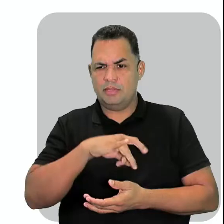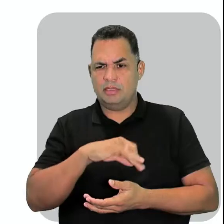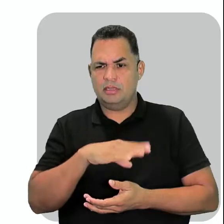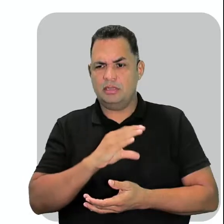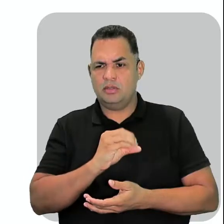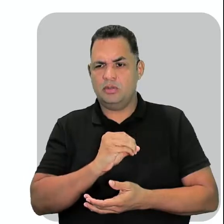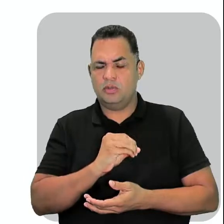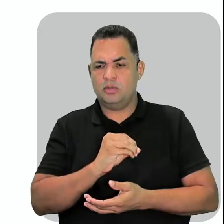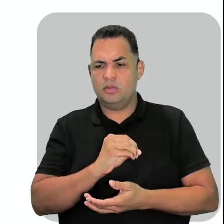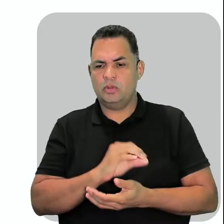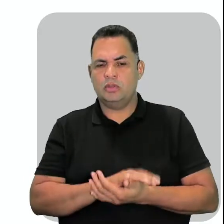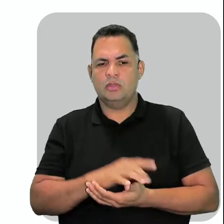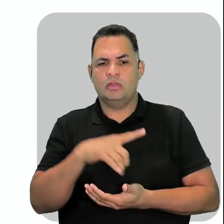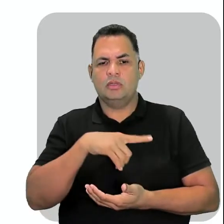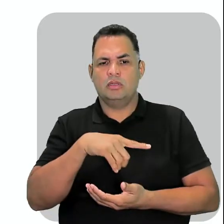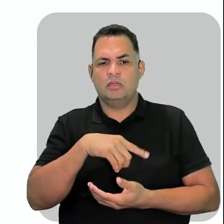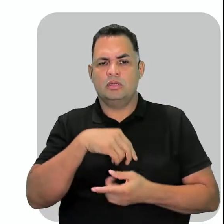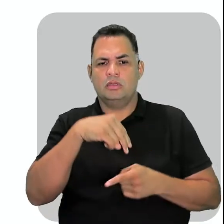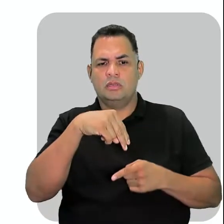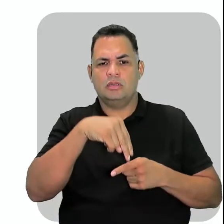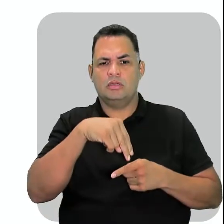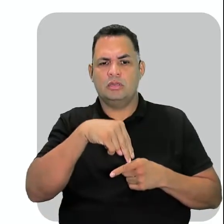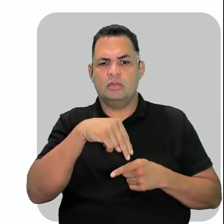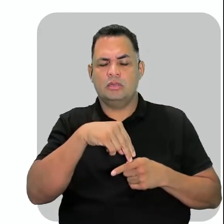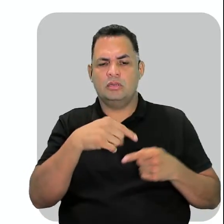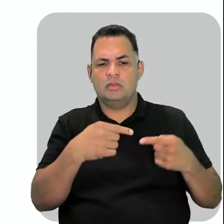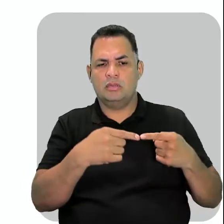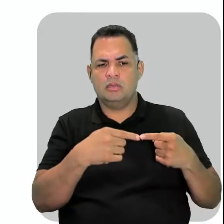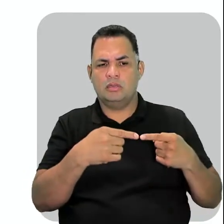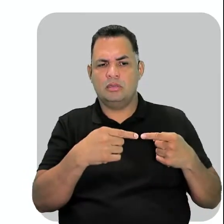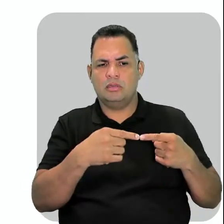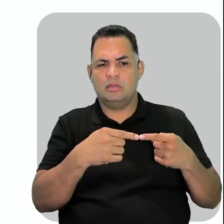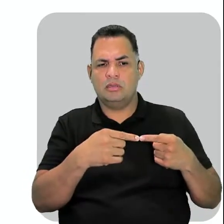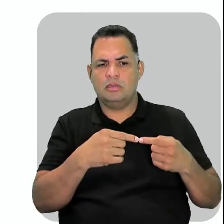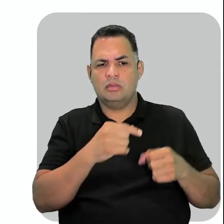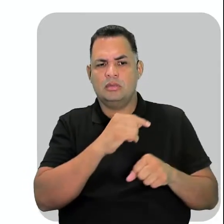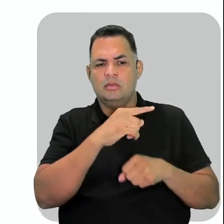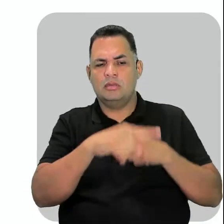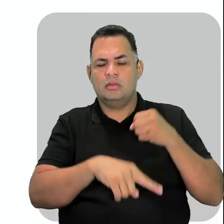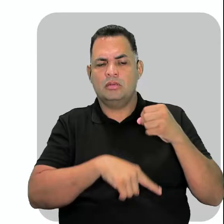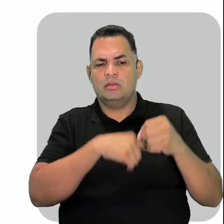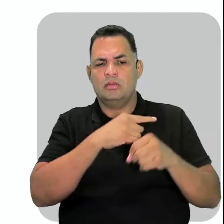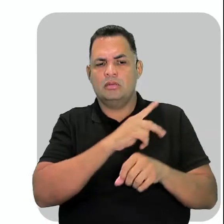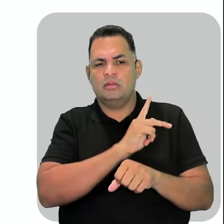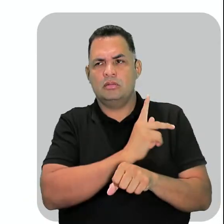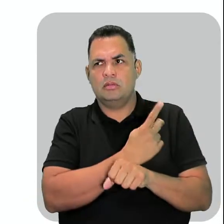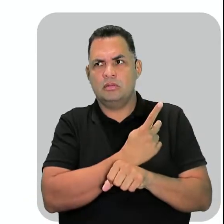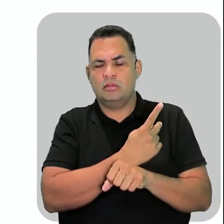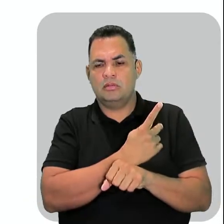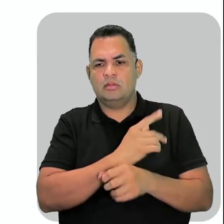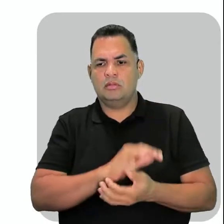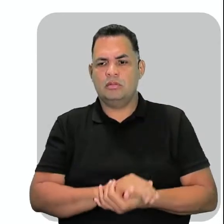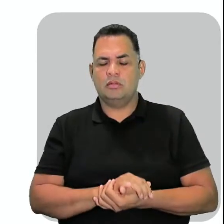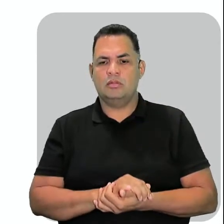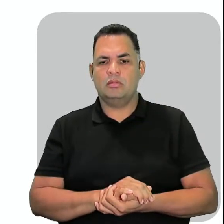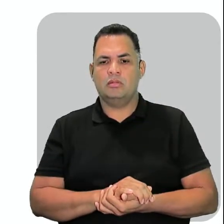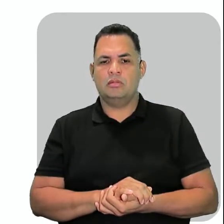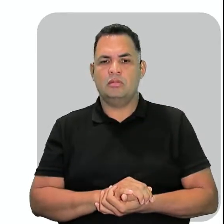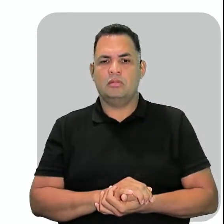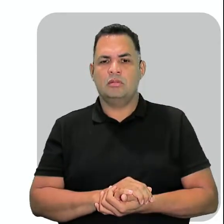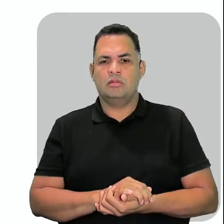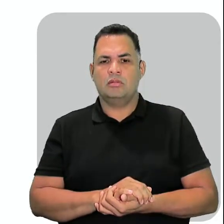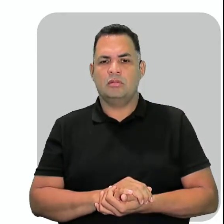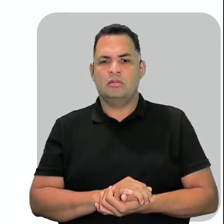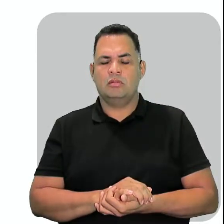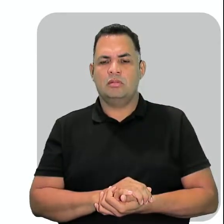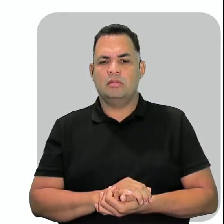amino. Eu tenho nitrogênio ligado a 2 átomos de hidrogênio. Olha o grupo